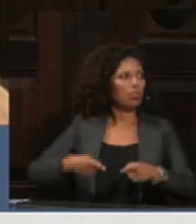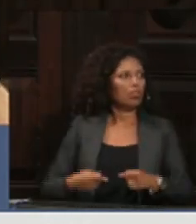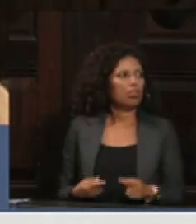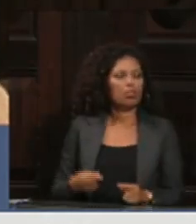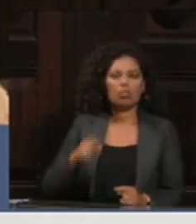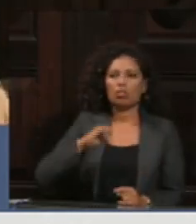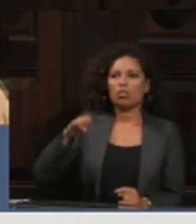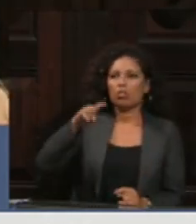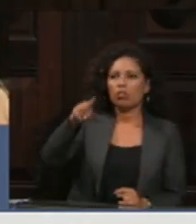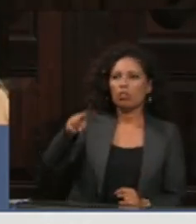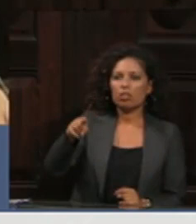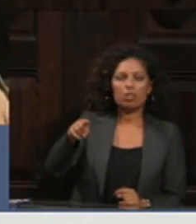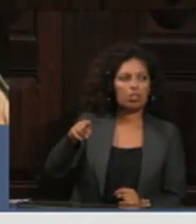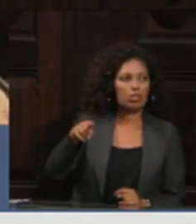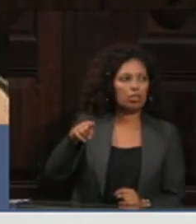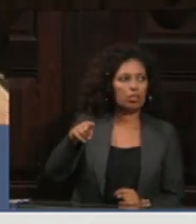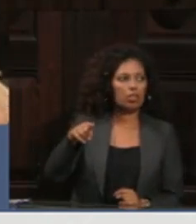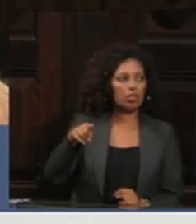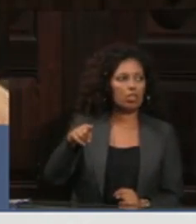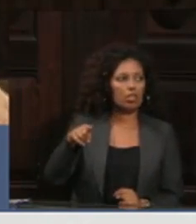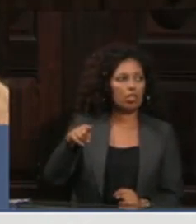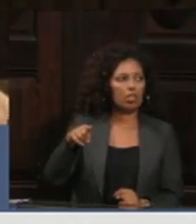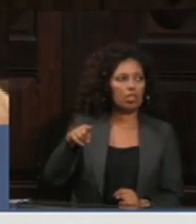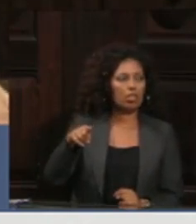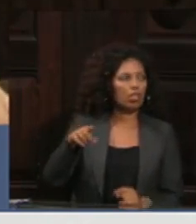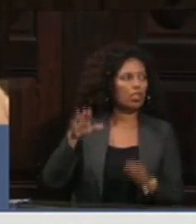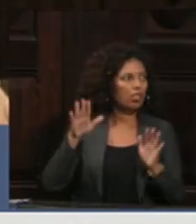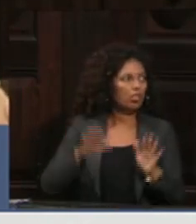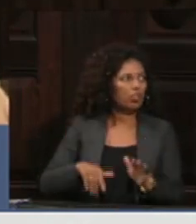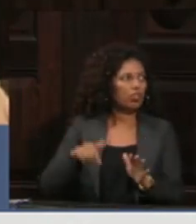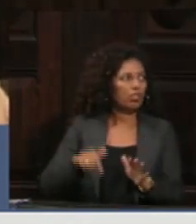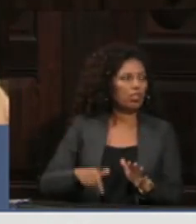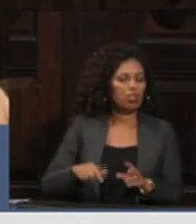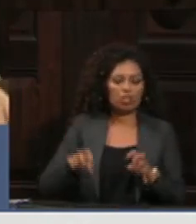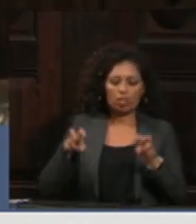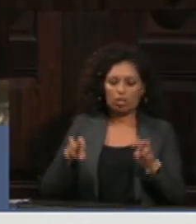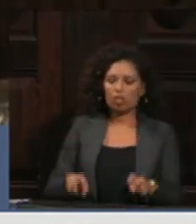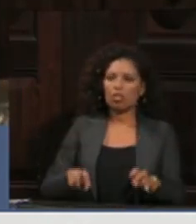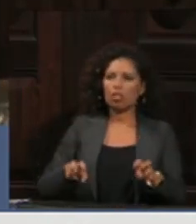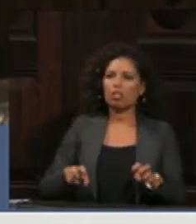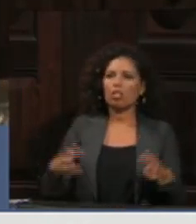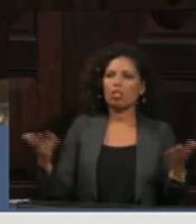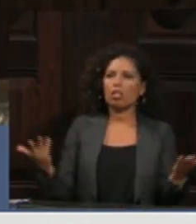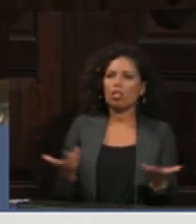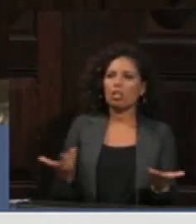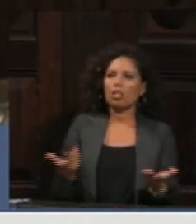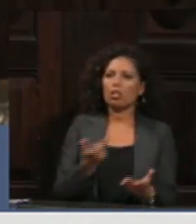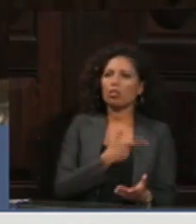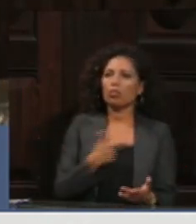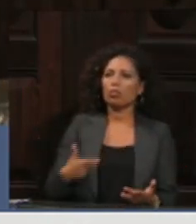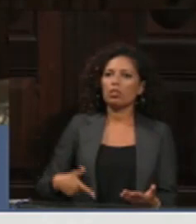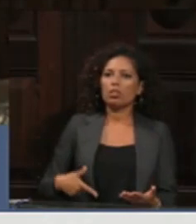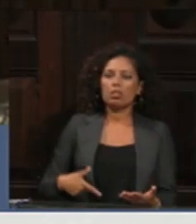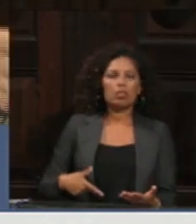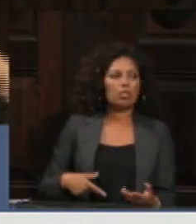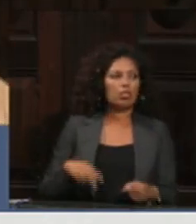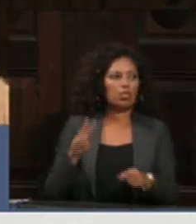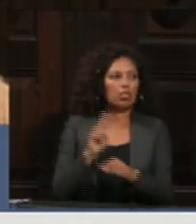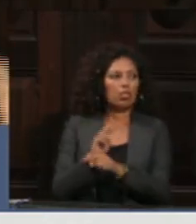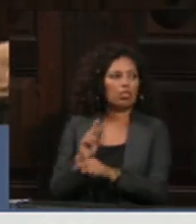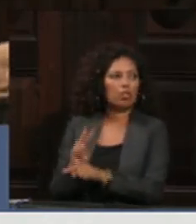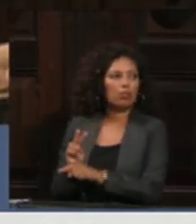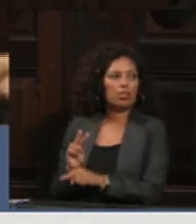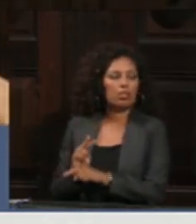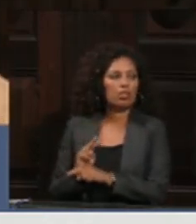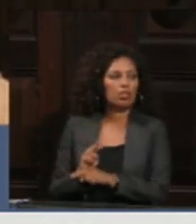Vossa Excelência está eventualmente aí sentada como presidente em exercício, representa